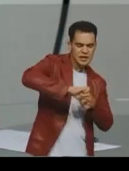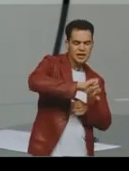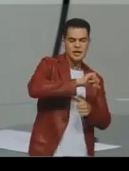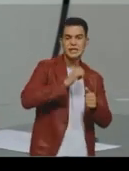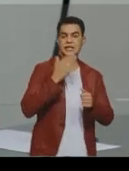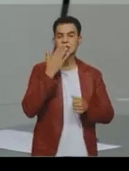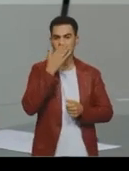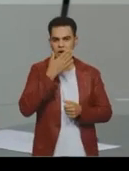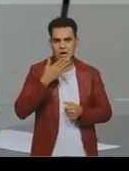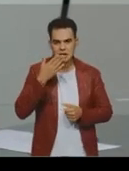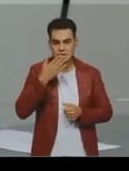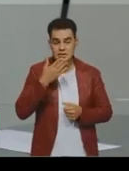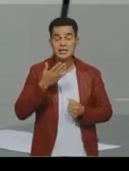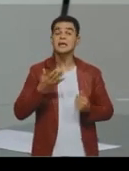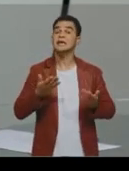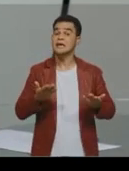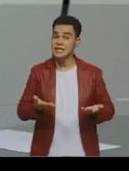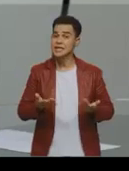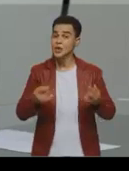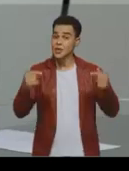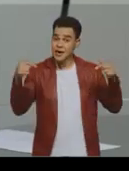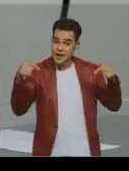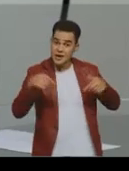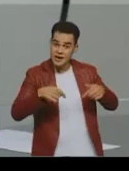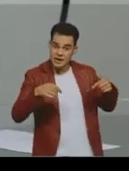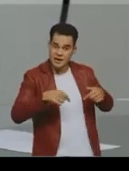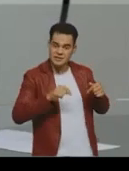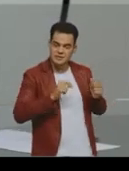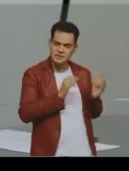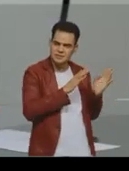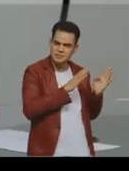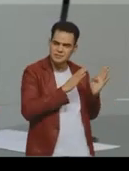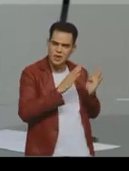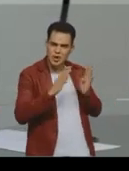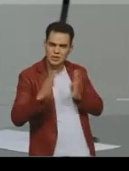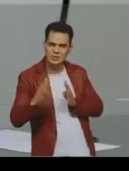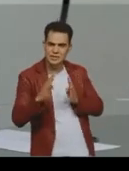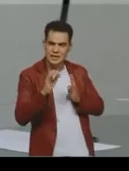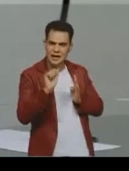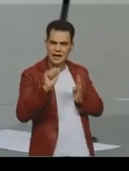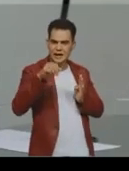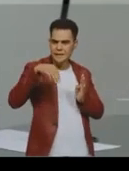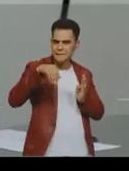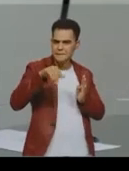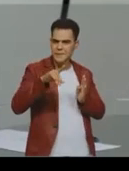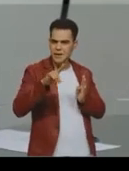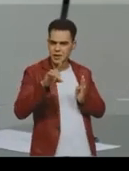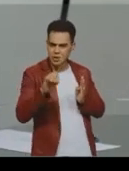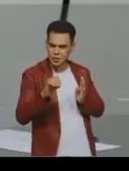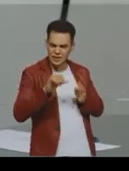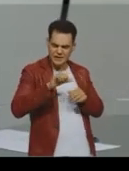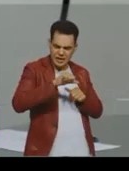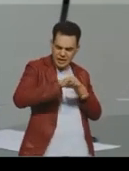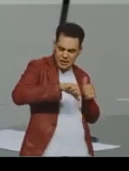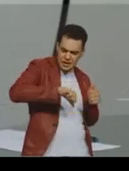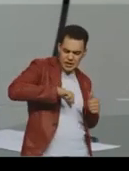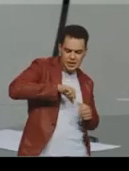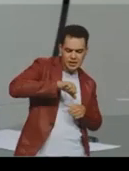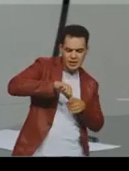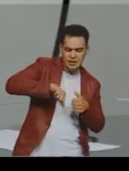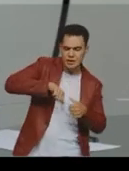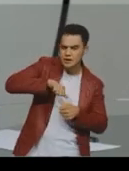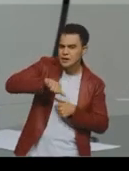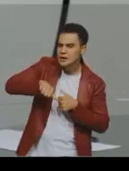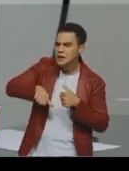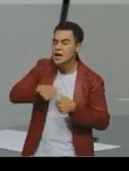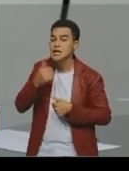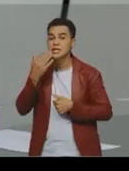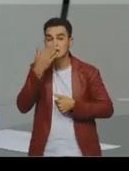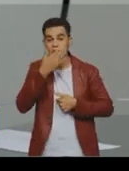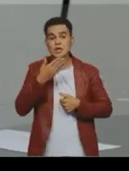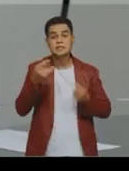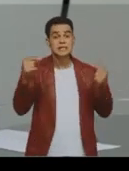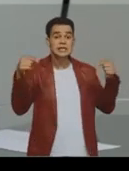esse processo dessa quebra dessa molécula de amido em várias moléculas de glicose vai ser uma reação de